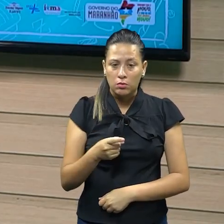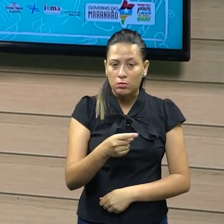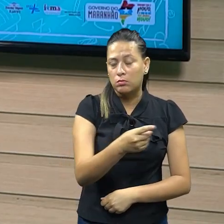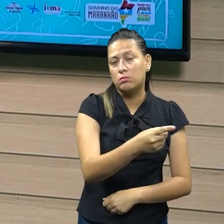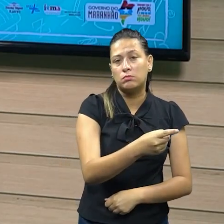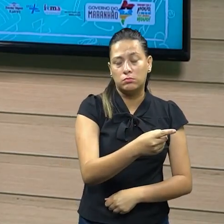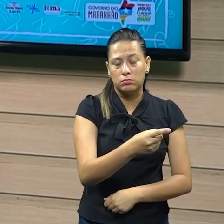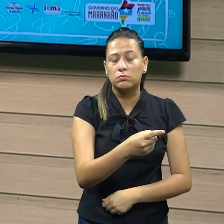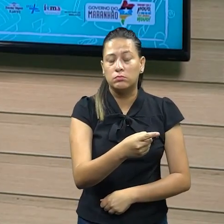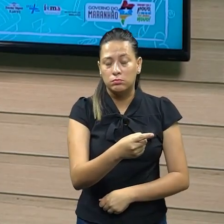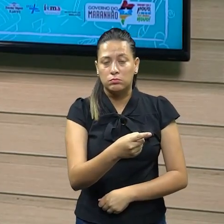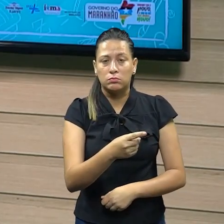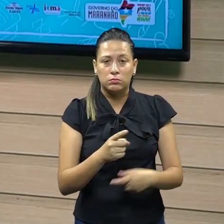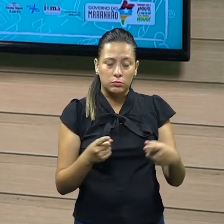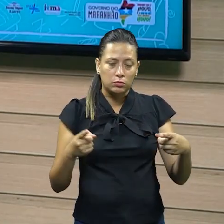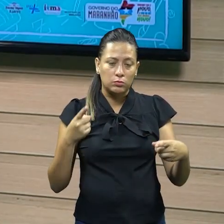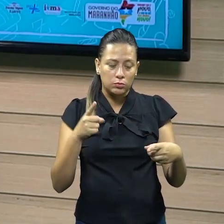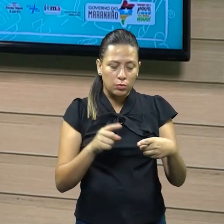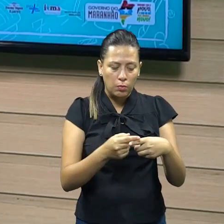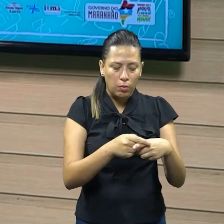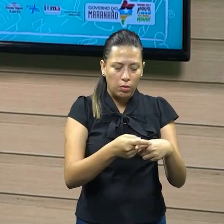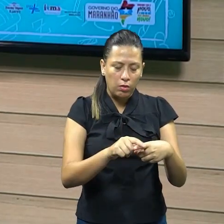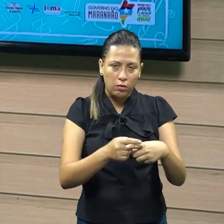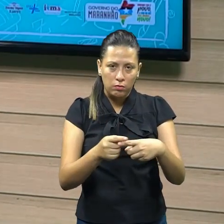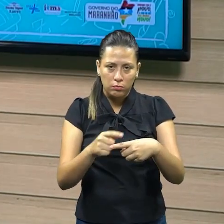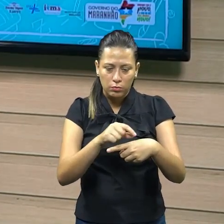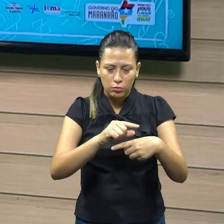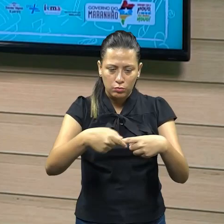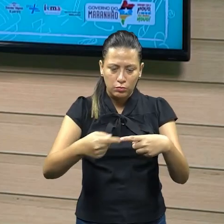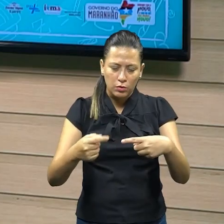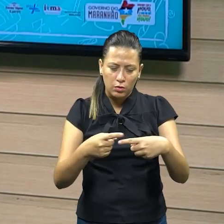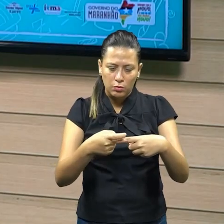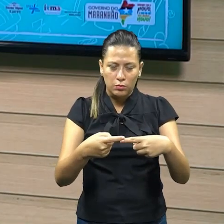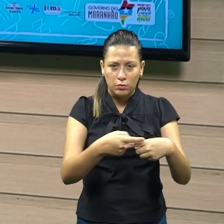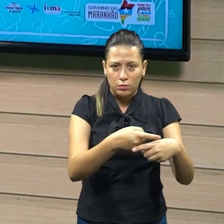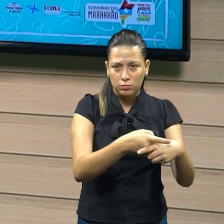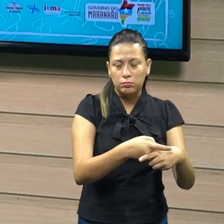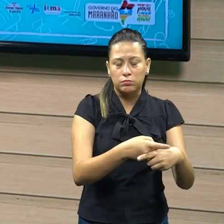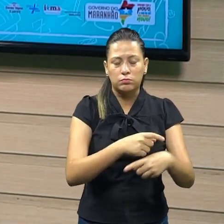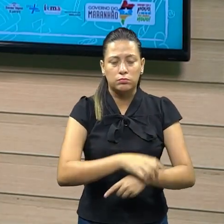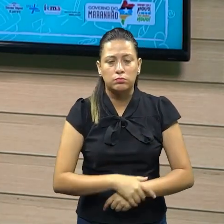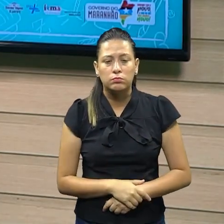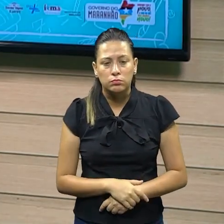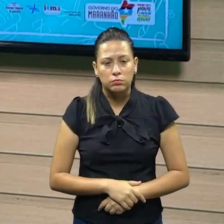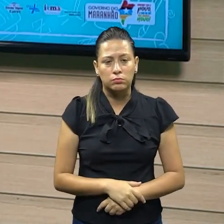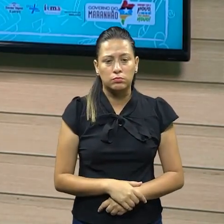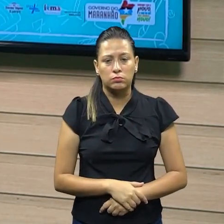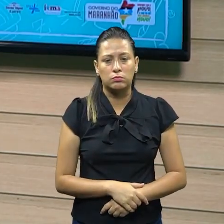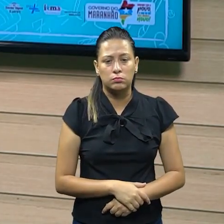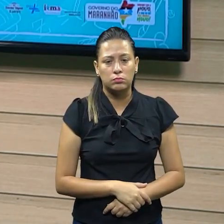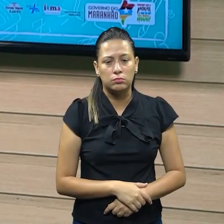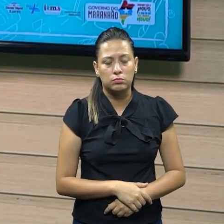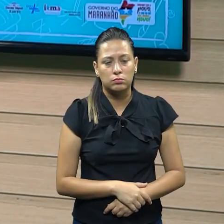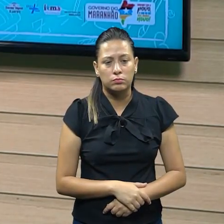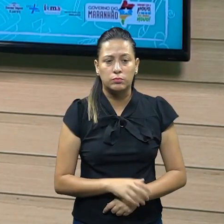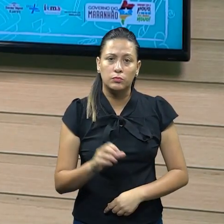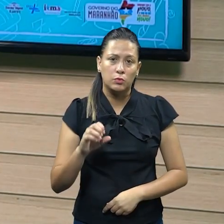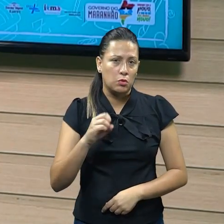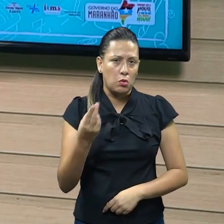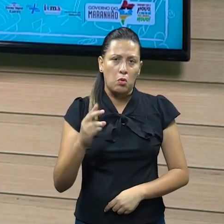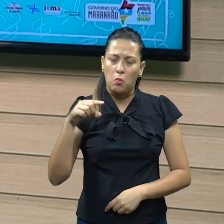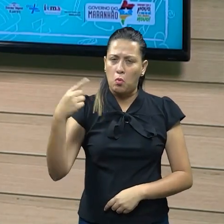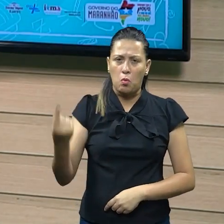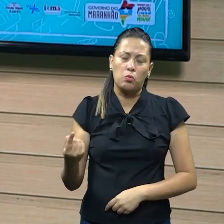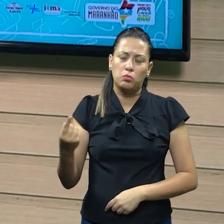Roedores, ratos podem passar por ali e comer o fio, pelo menos aquela parte isolante,